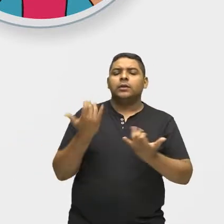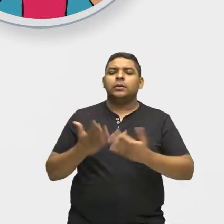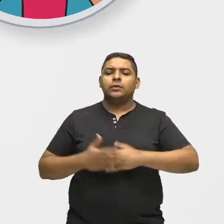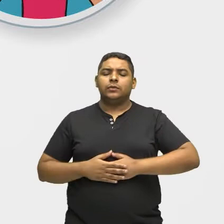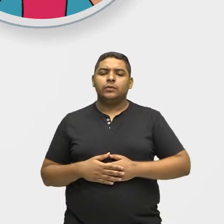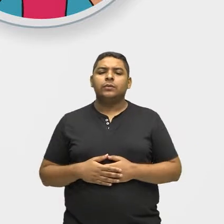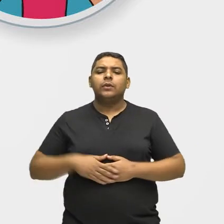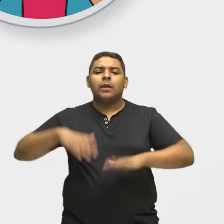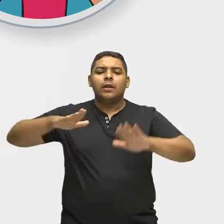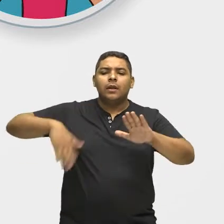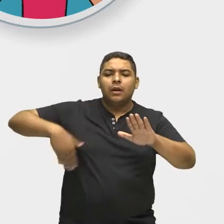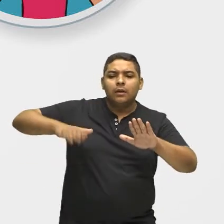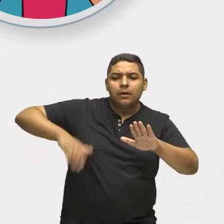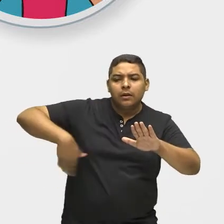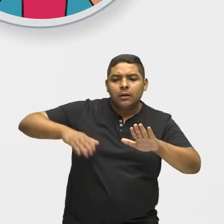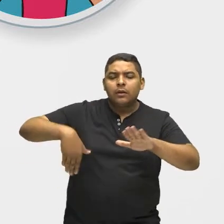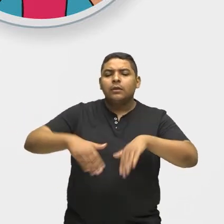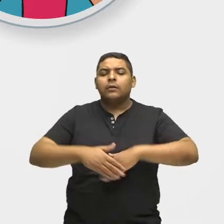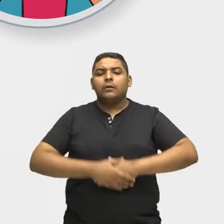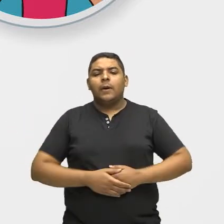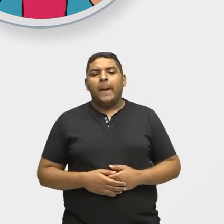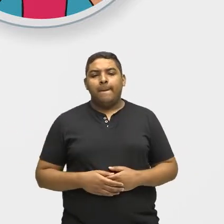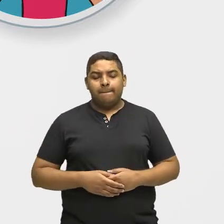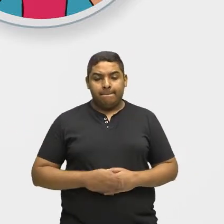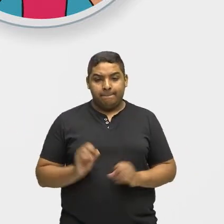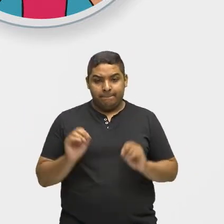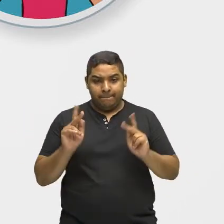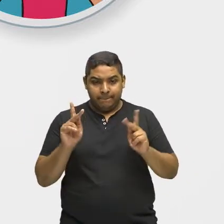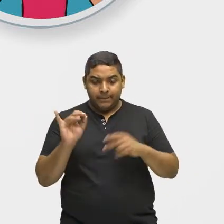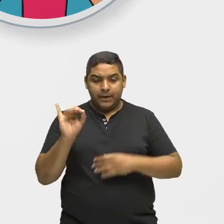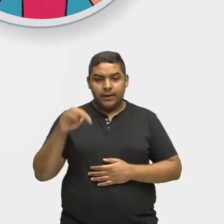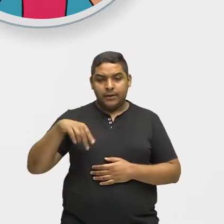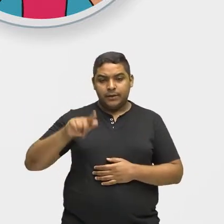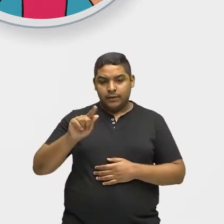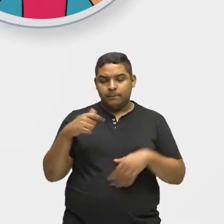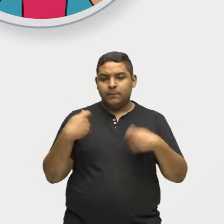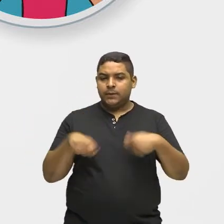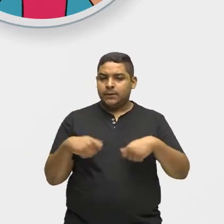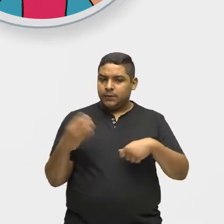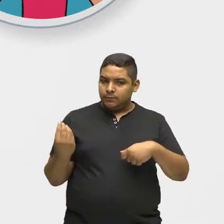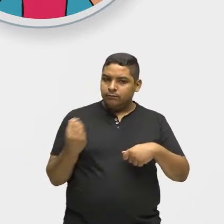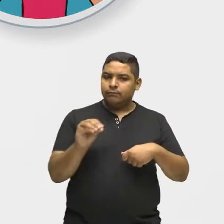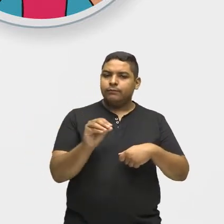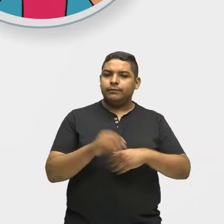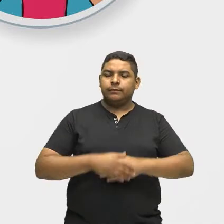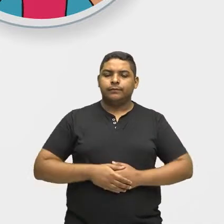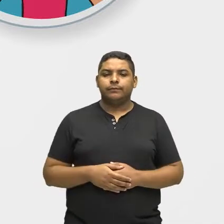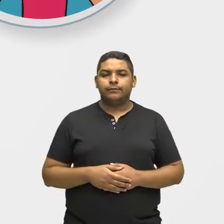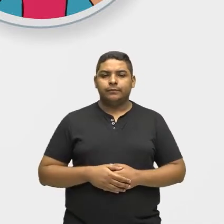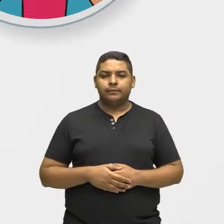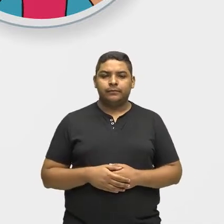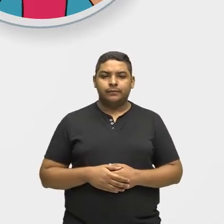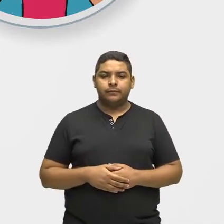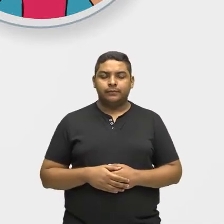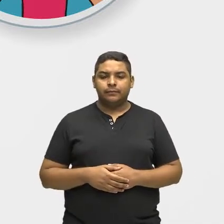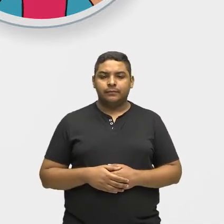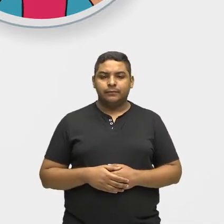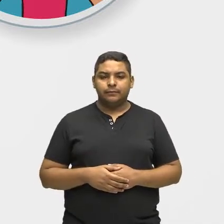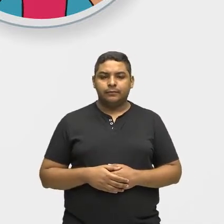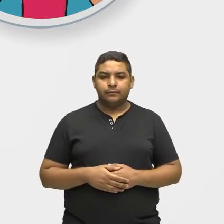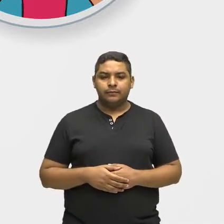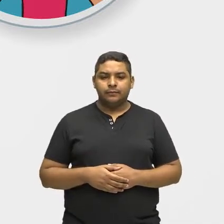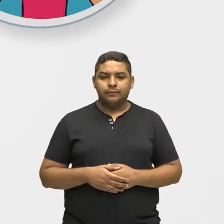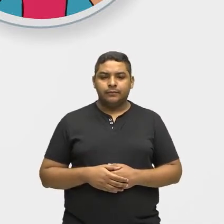o ing. Tudo bem? Vamos ver mais alguns exemplos aqui junto comigo?